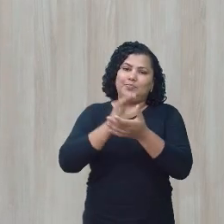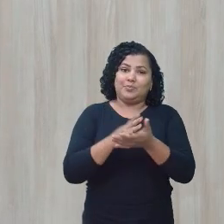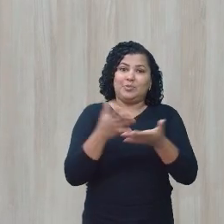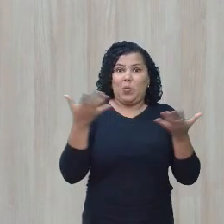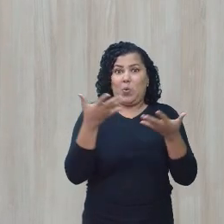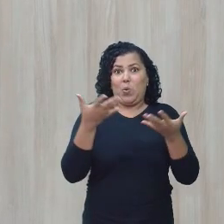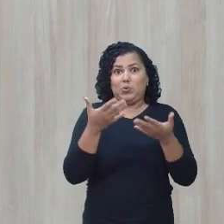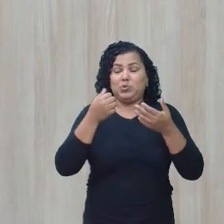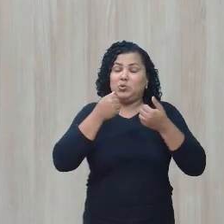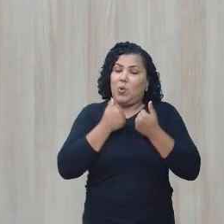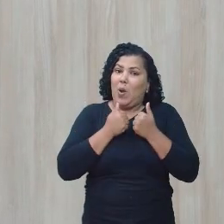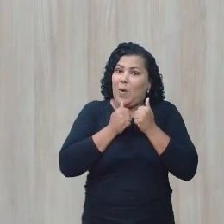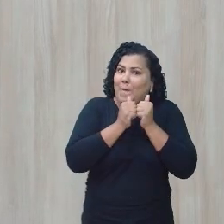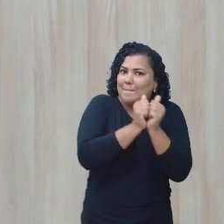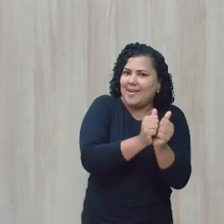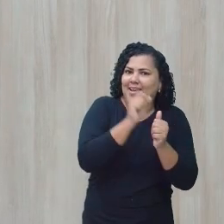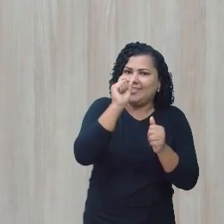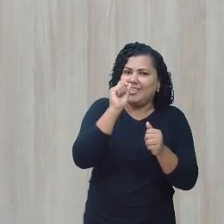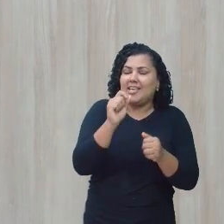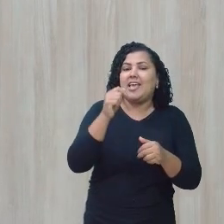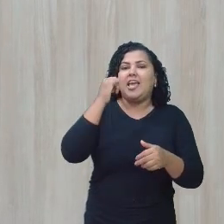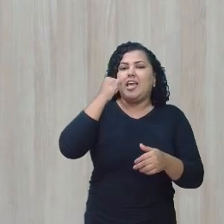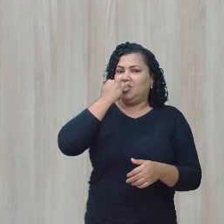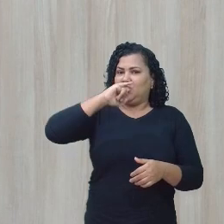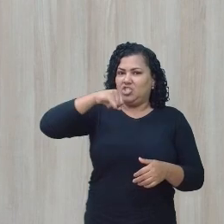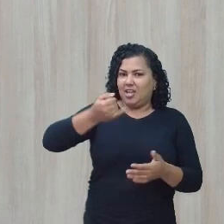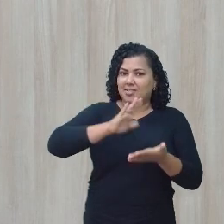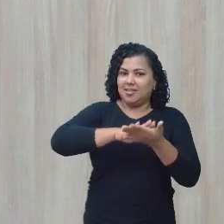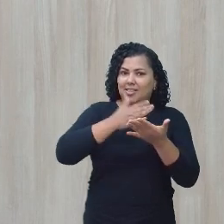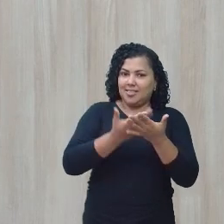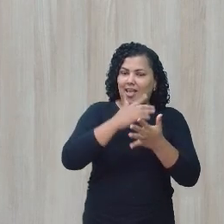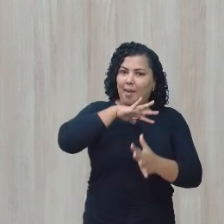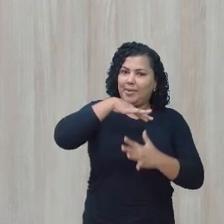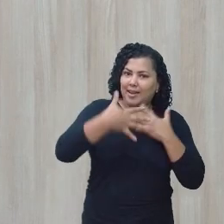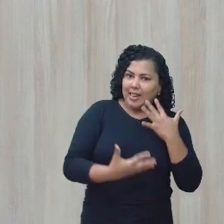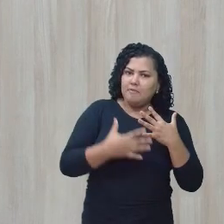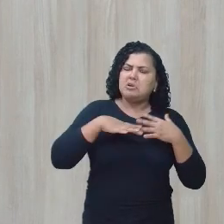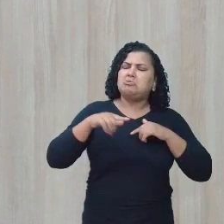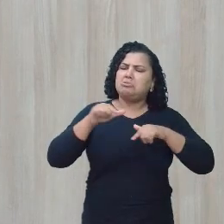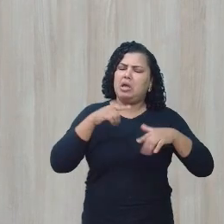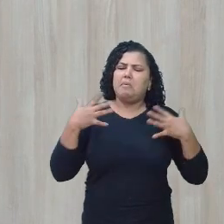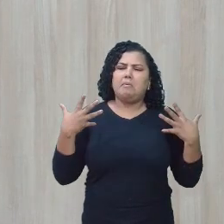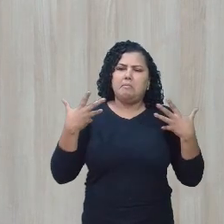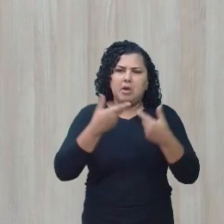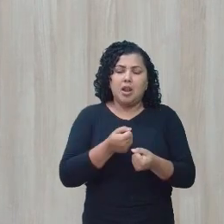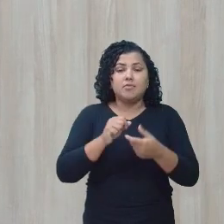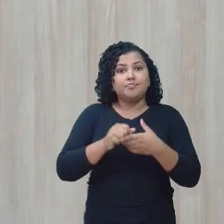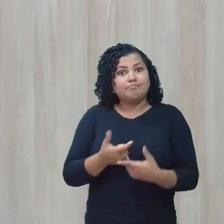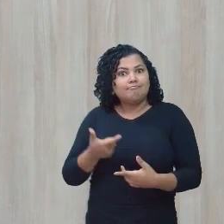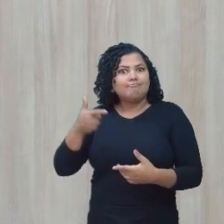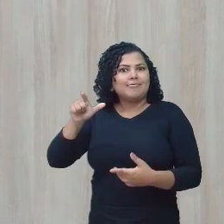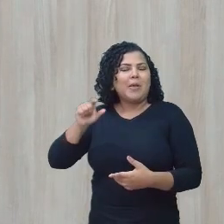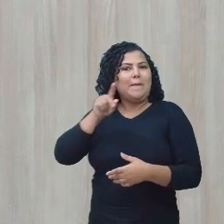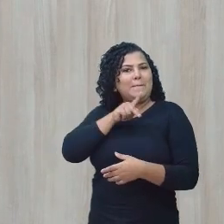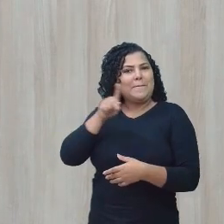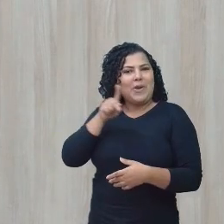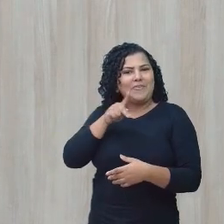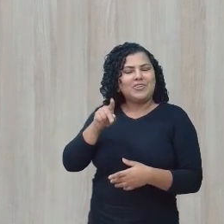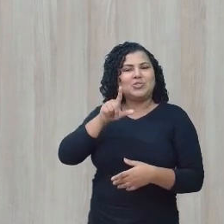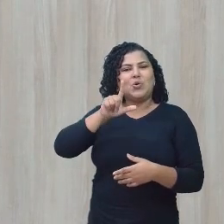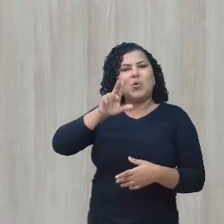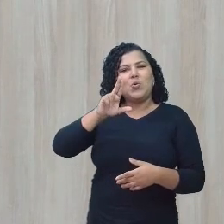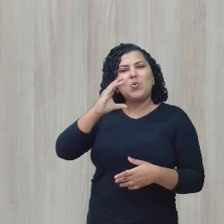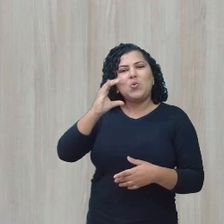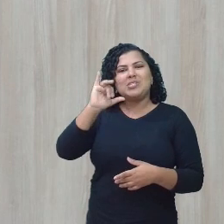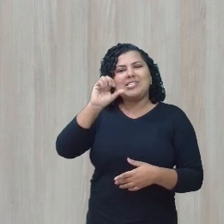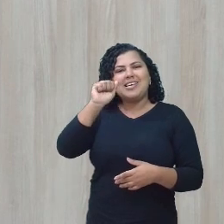Estou acompanhado de Jéssica, nossa intérprete de Libras, muito obrigado, faz um trabalho fundamental aqui para nós. E o professor Luciano,